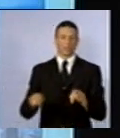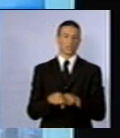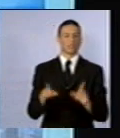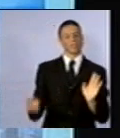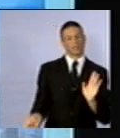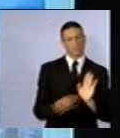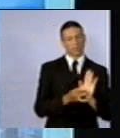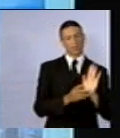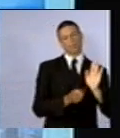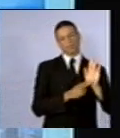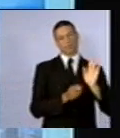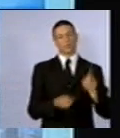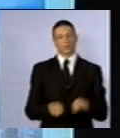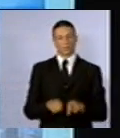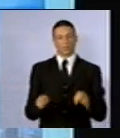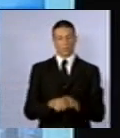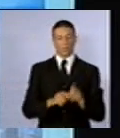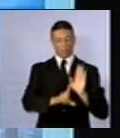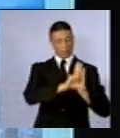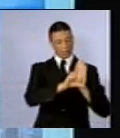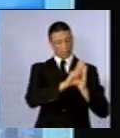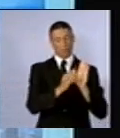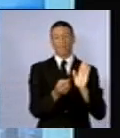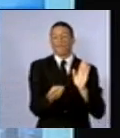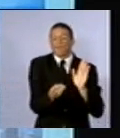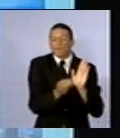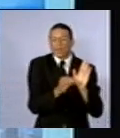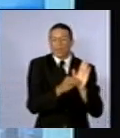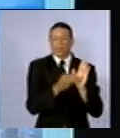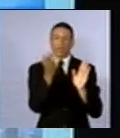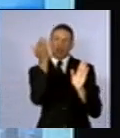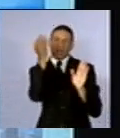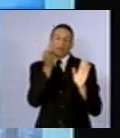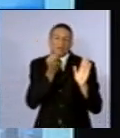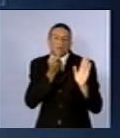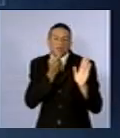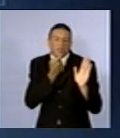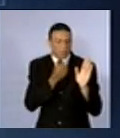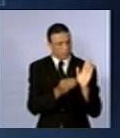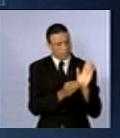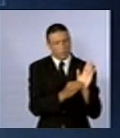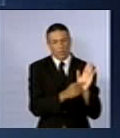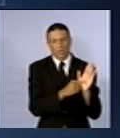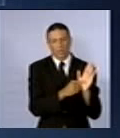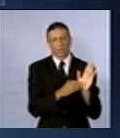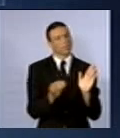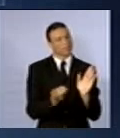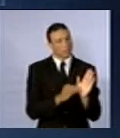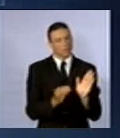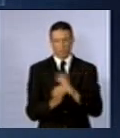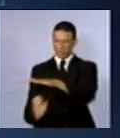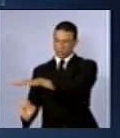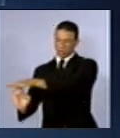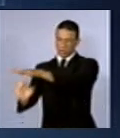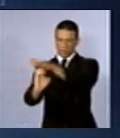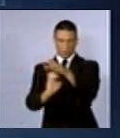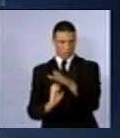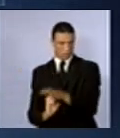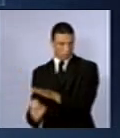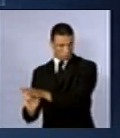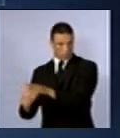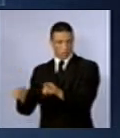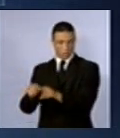estabelecido, e a carência de uma legislação até há pouco tempo, cria uma situação no que concessionárias, órgãos